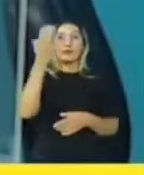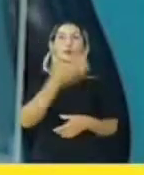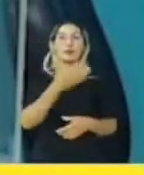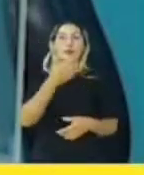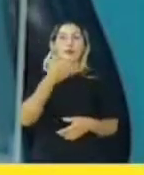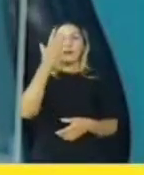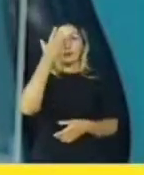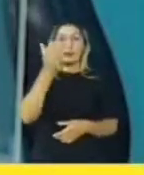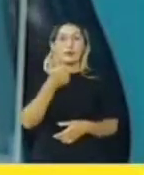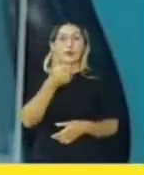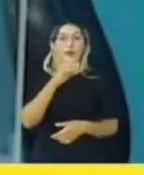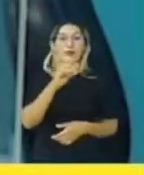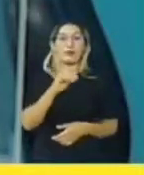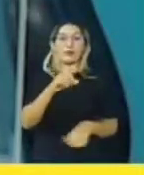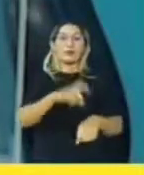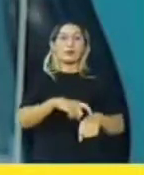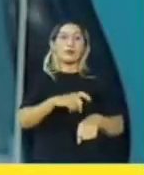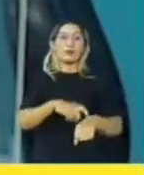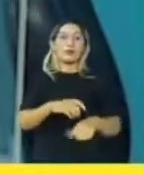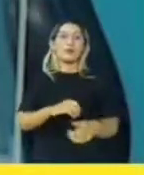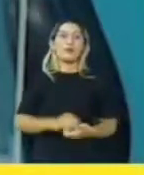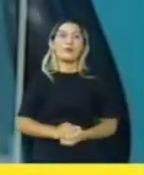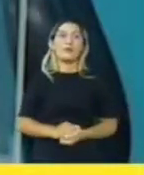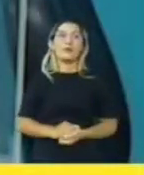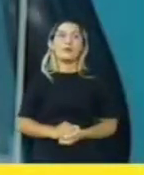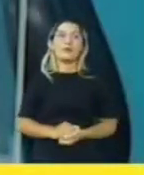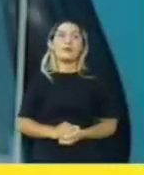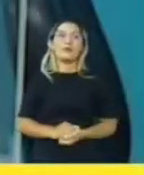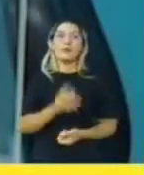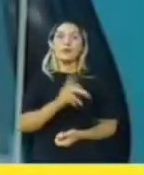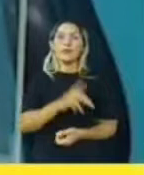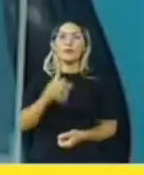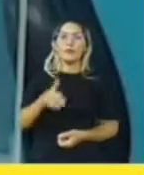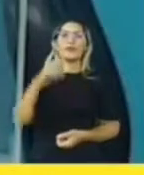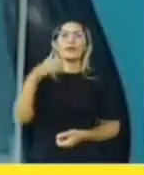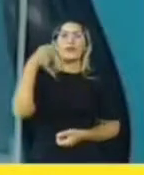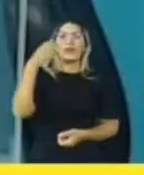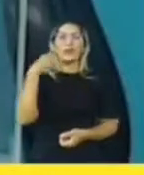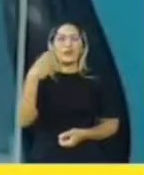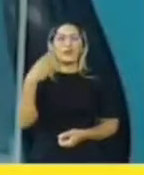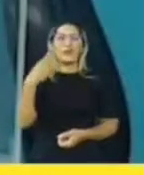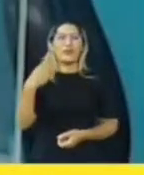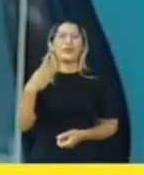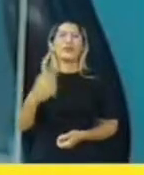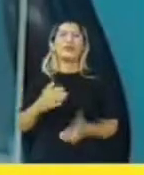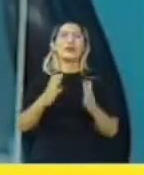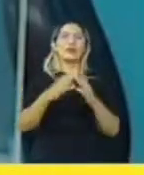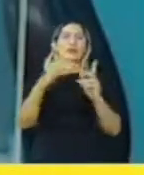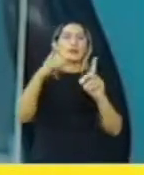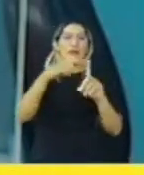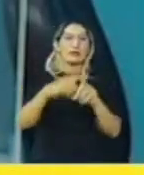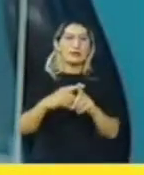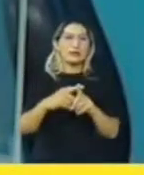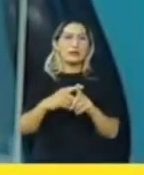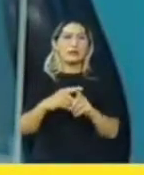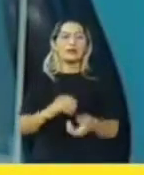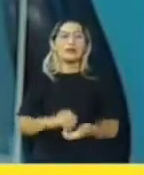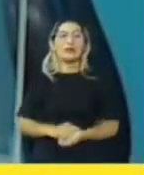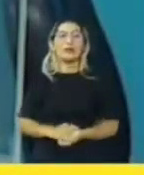aprovado amanhã as 10 horas é formado por Professor advogado religiosos